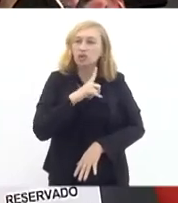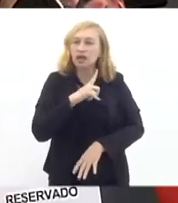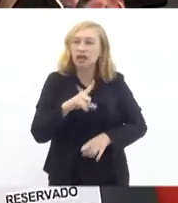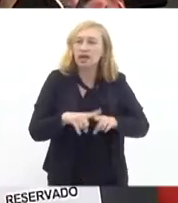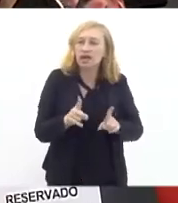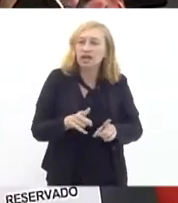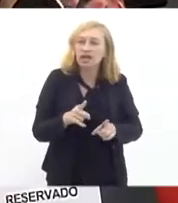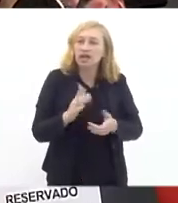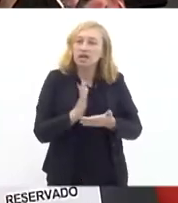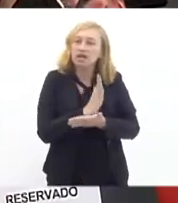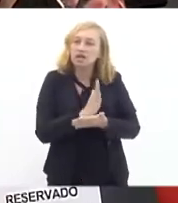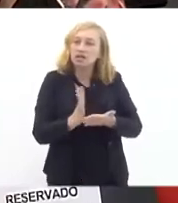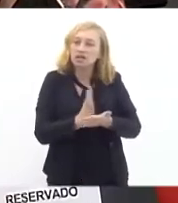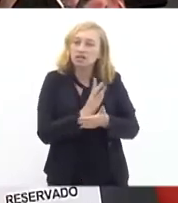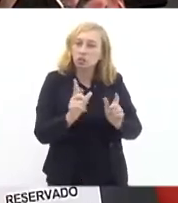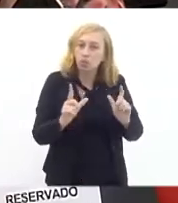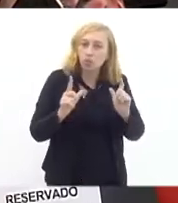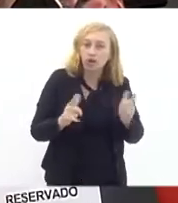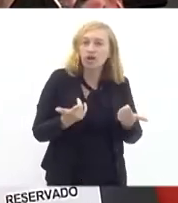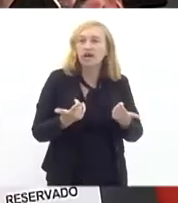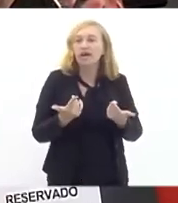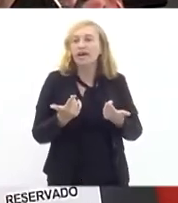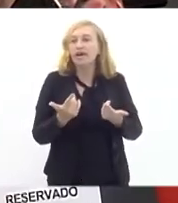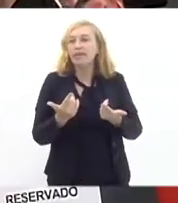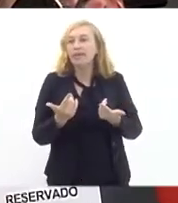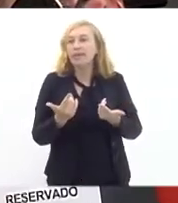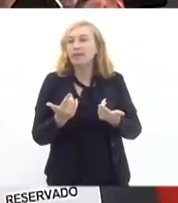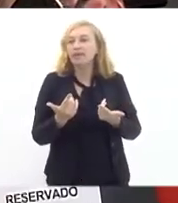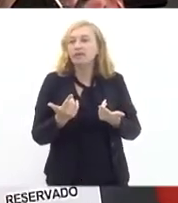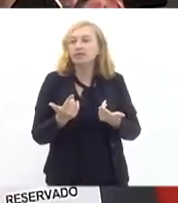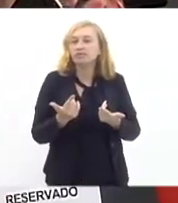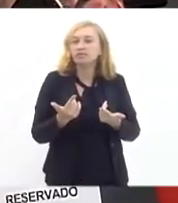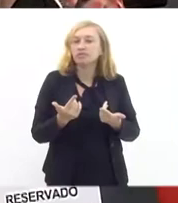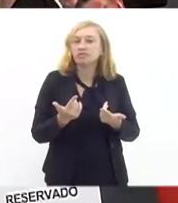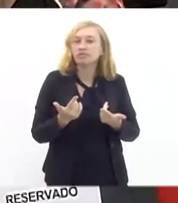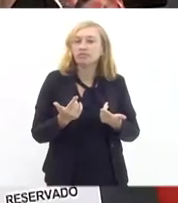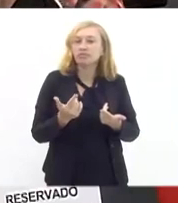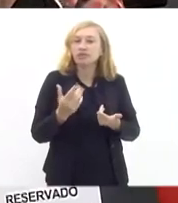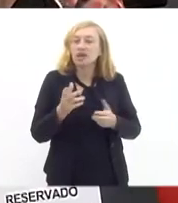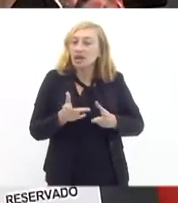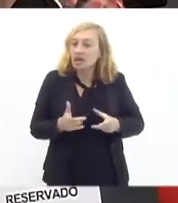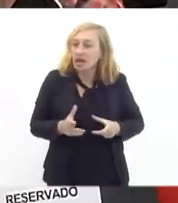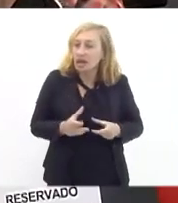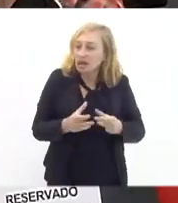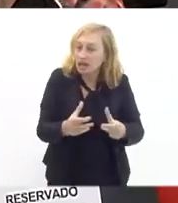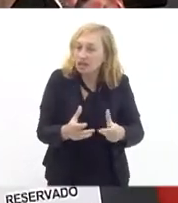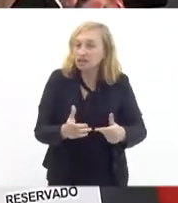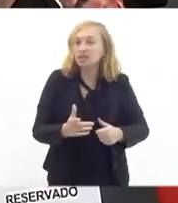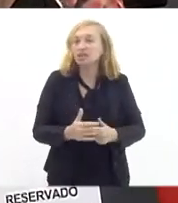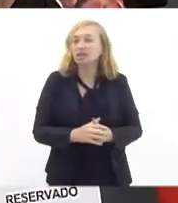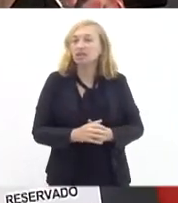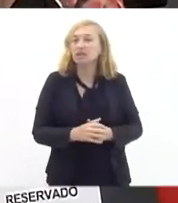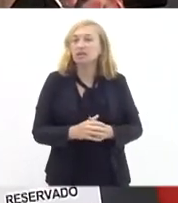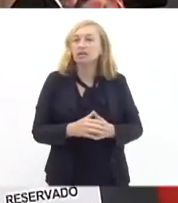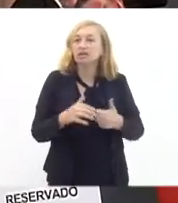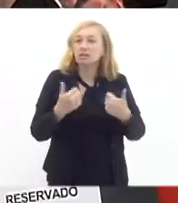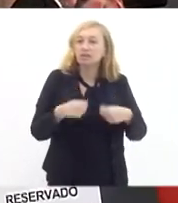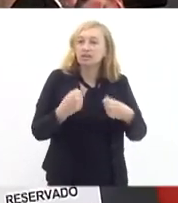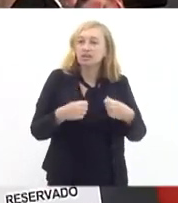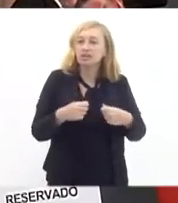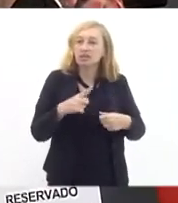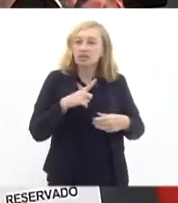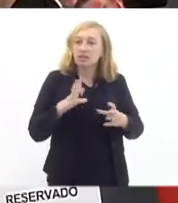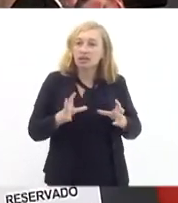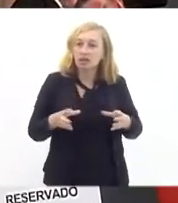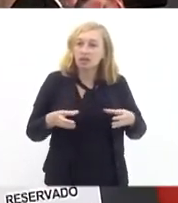uma clamídia, é uma coisa, às vezes é esporotricose, é câncer. Nós temos que ter uma rede